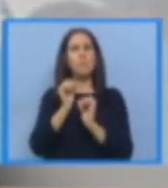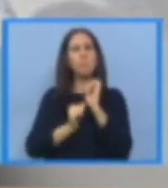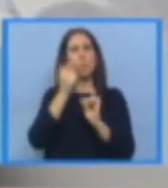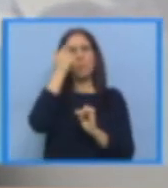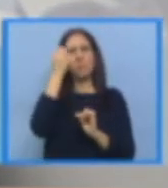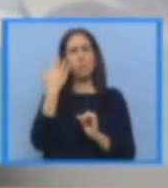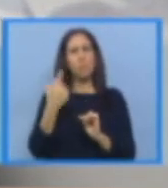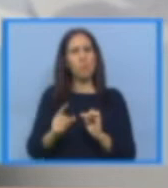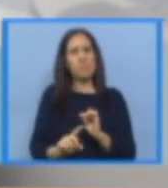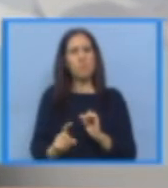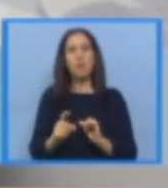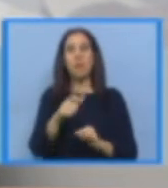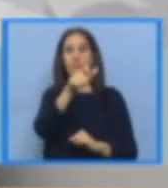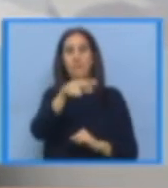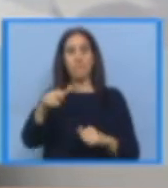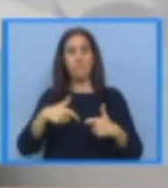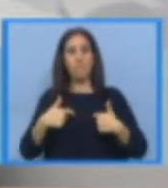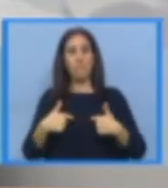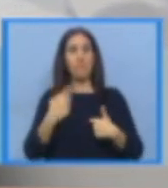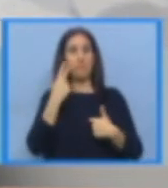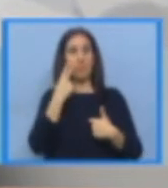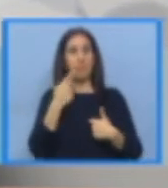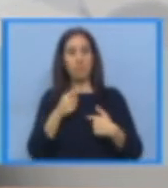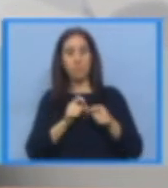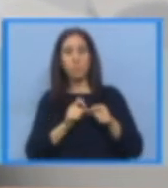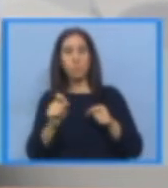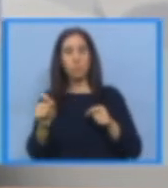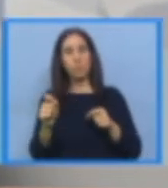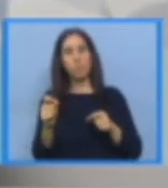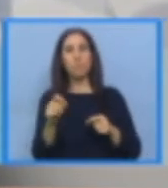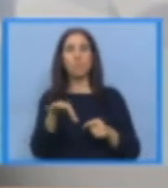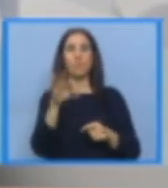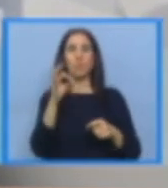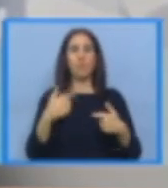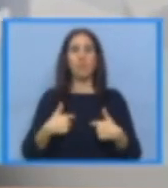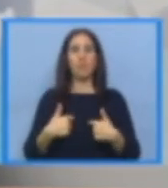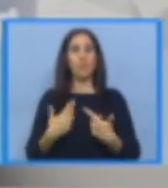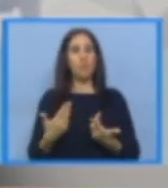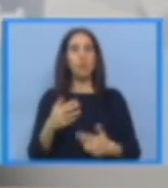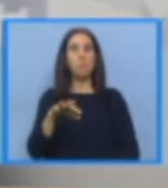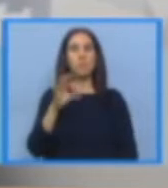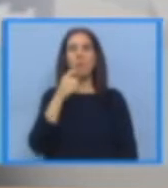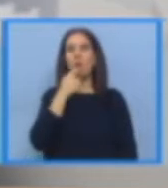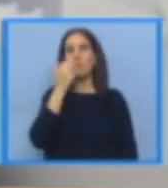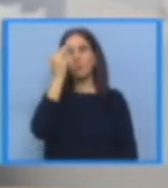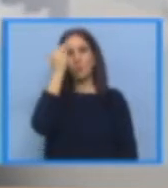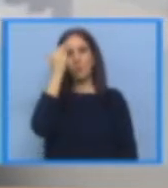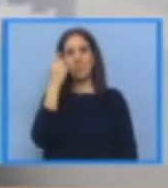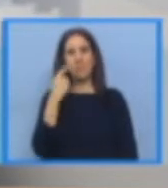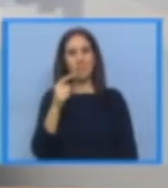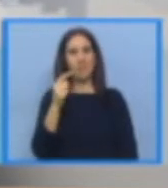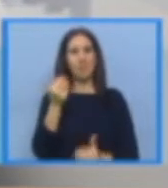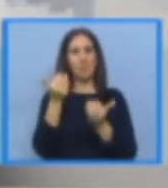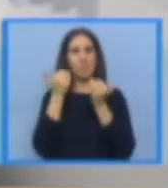eles próprios, no seu percurso de vida, também fazerem as suas próprias escolhas, não é? Mas escolhas conscientes e formadas.